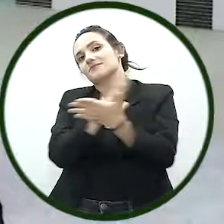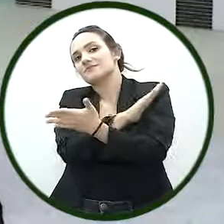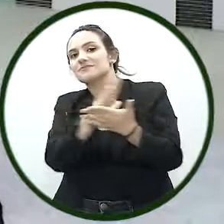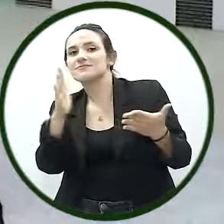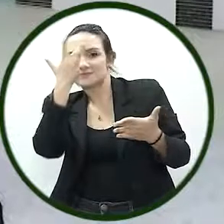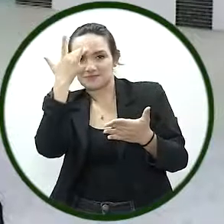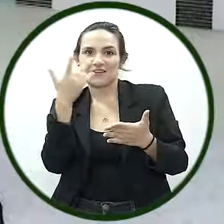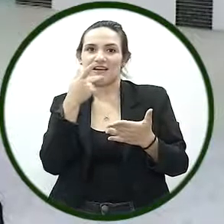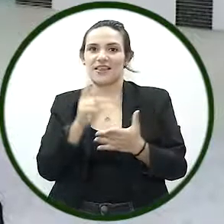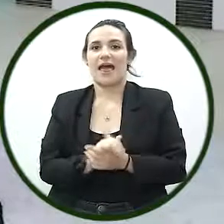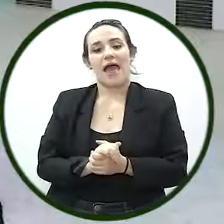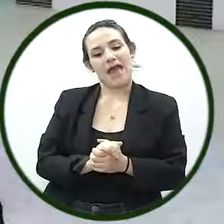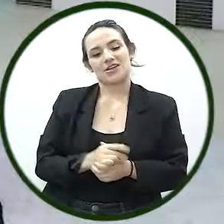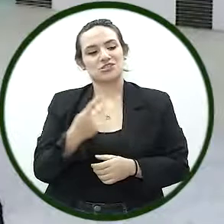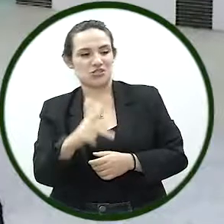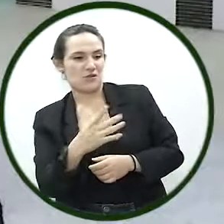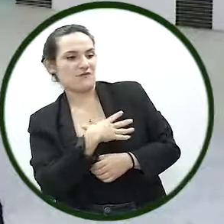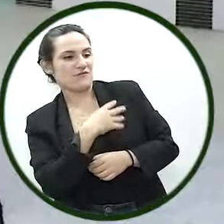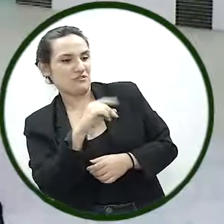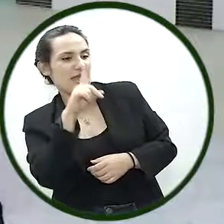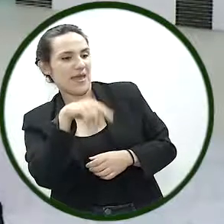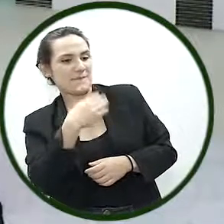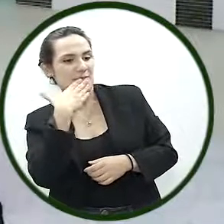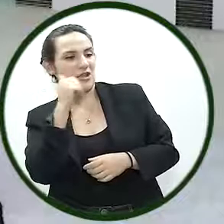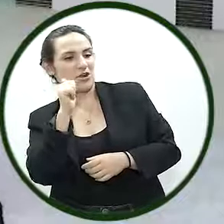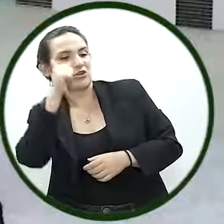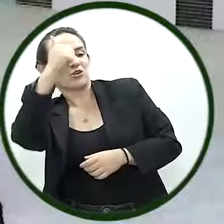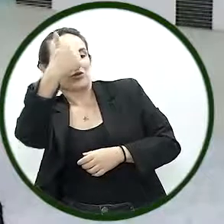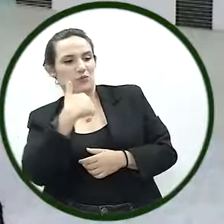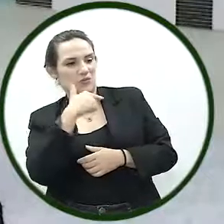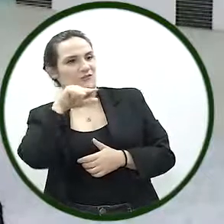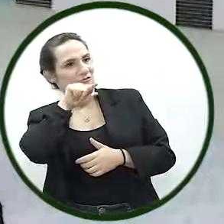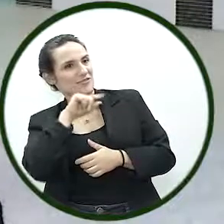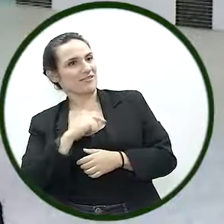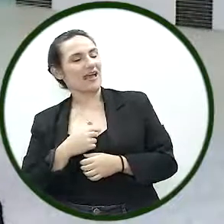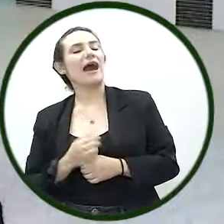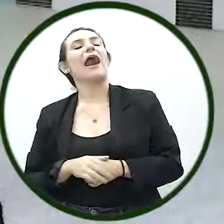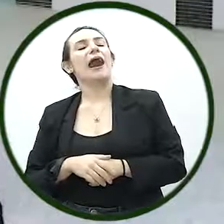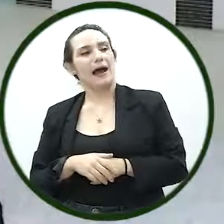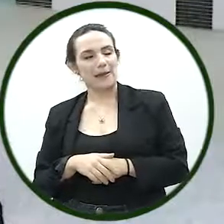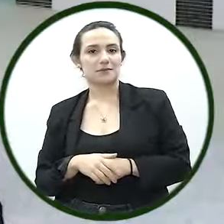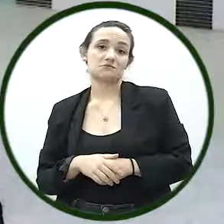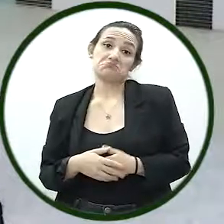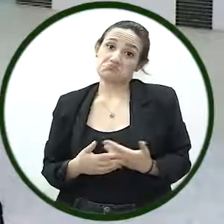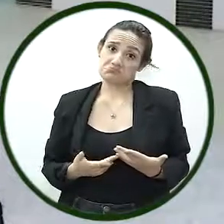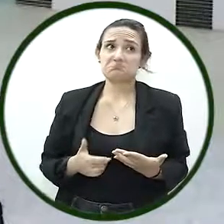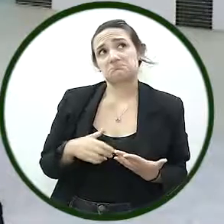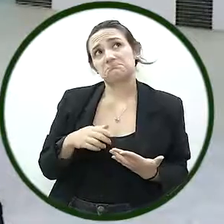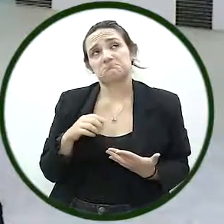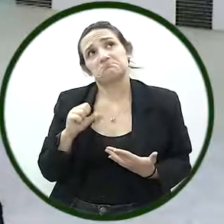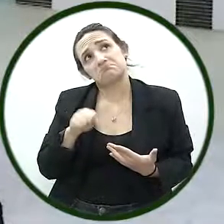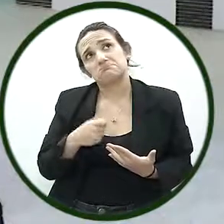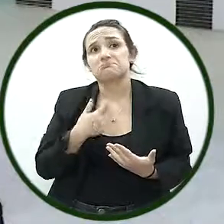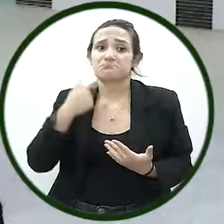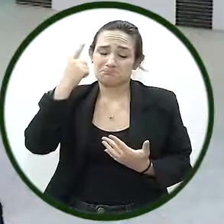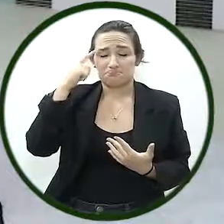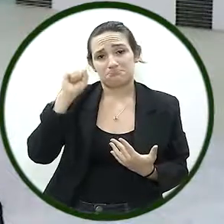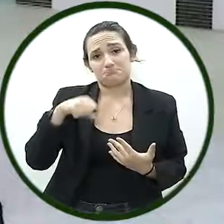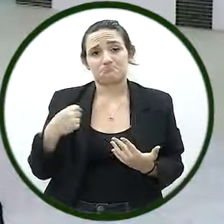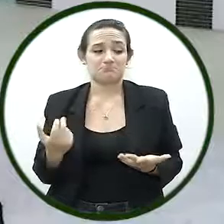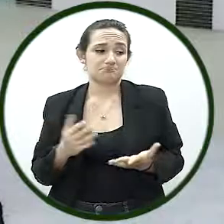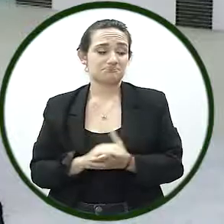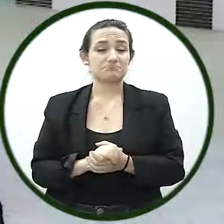a filha é uma versão melhorada, né, e em termos, assim, mais, assim,